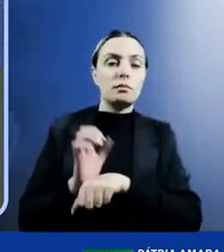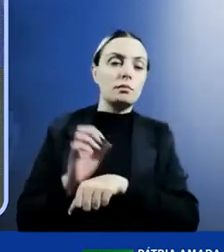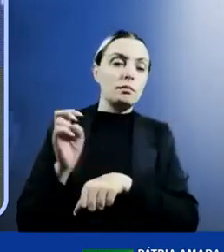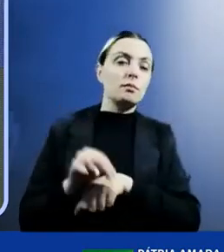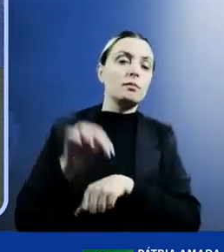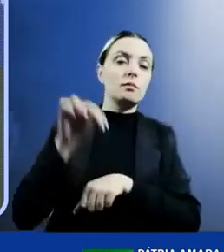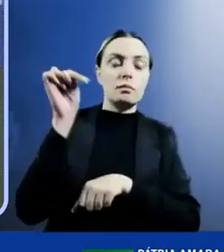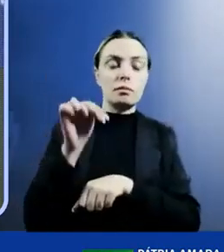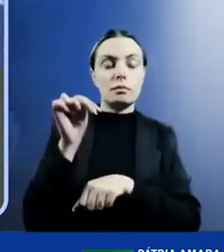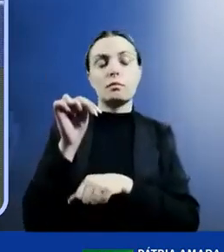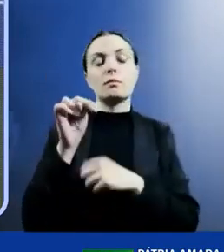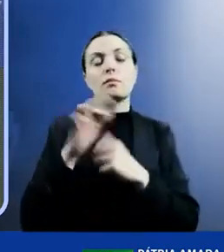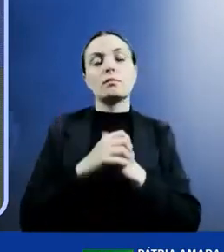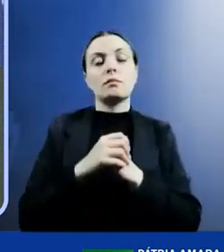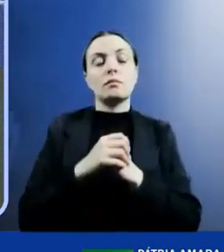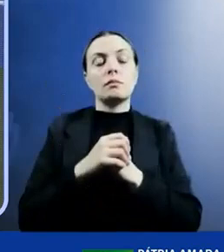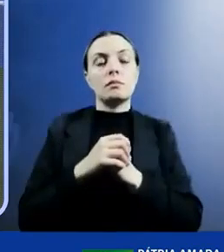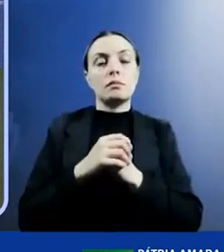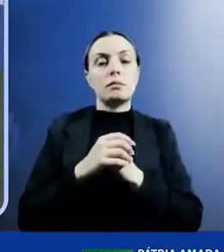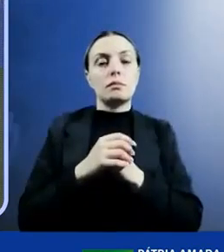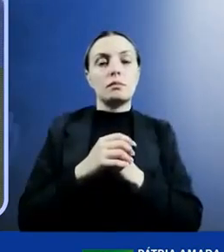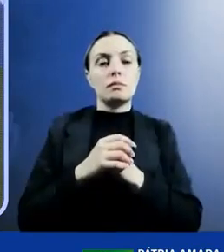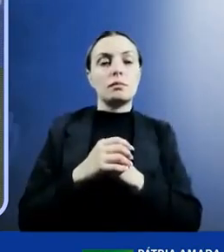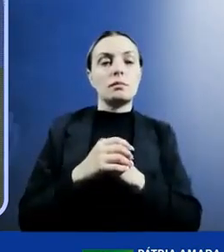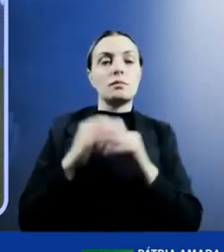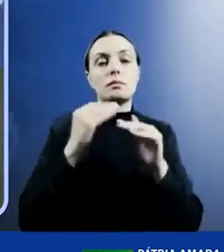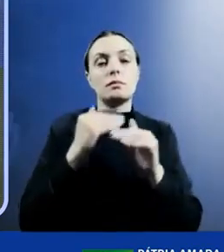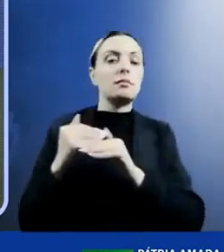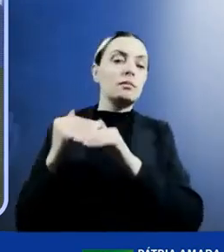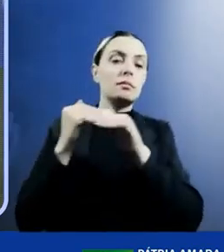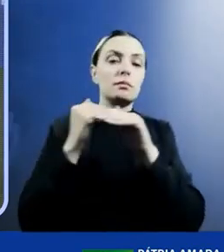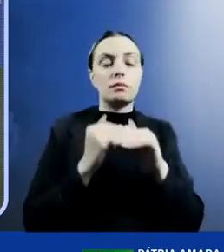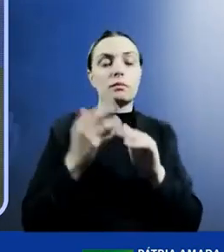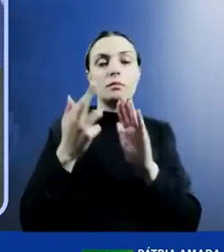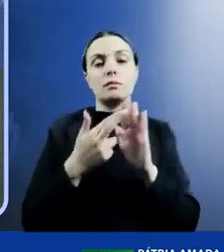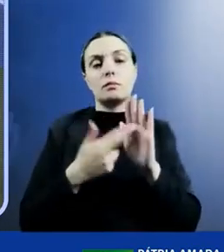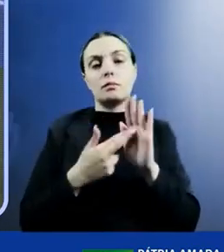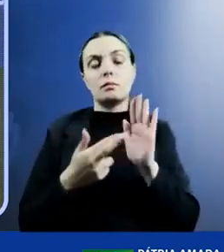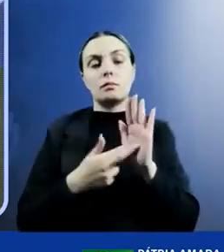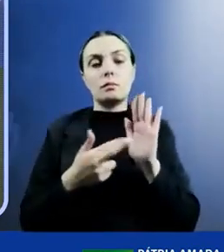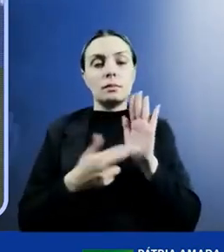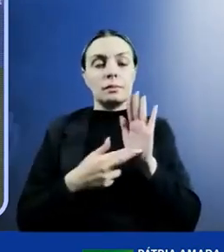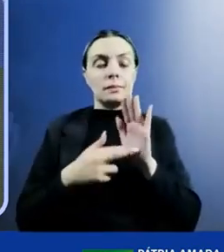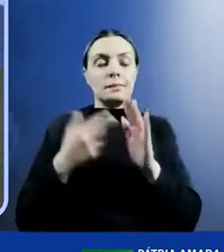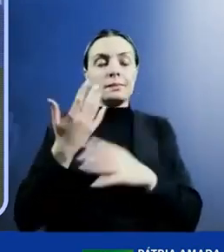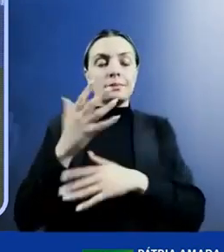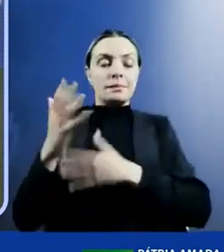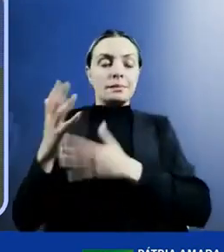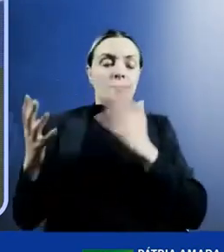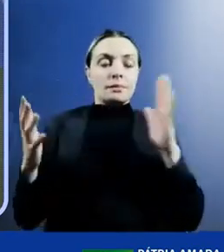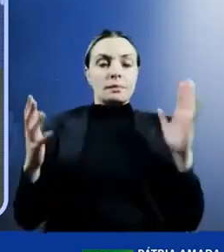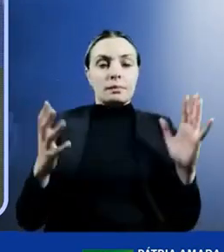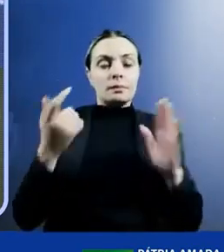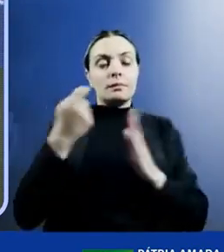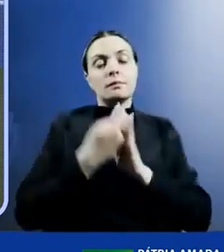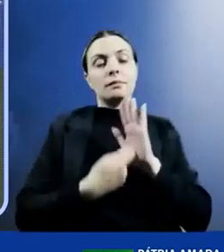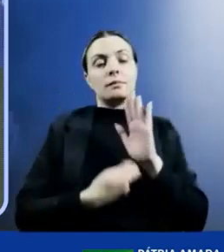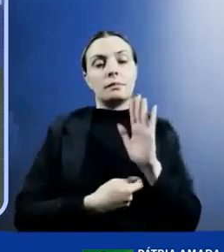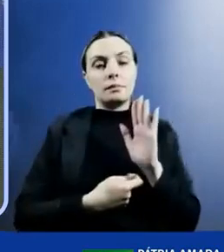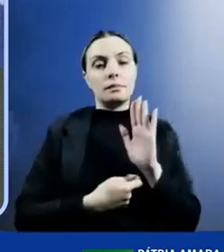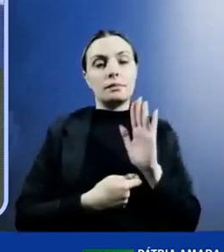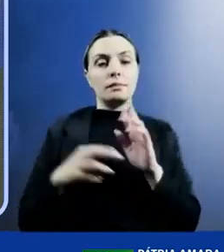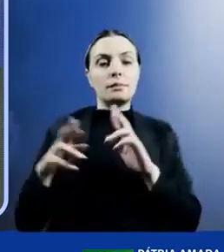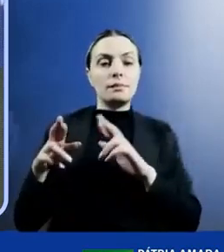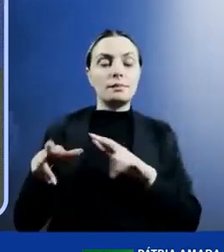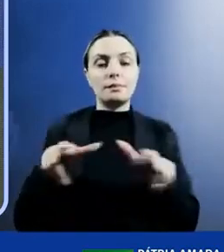consórcio Nordeste, a equiparação das normas ambientais para o licenciamento na região Nordeste, já